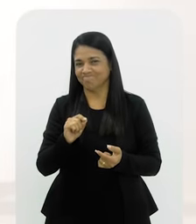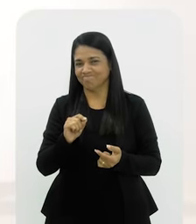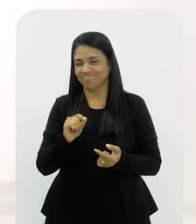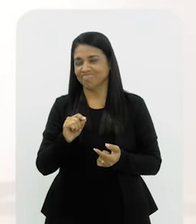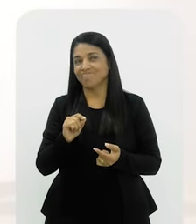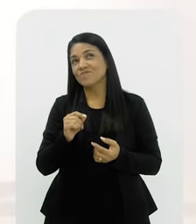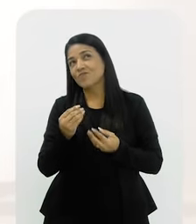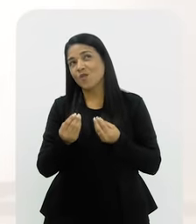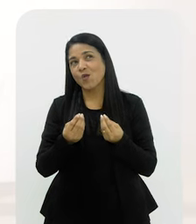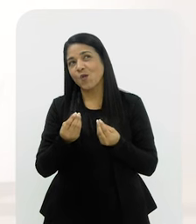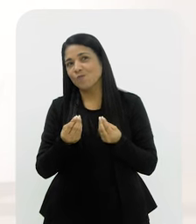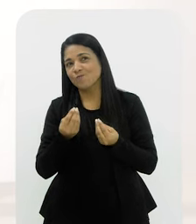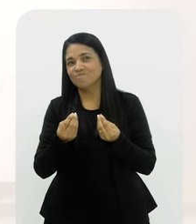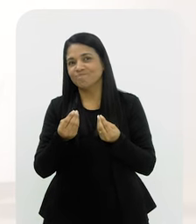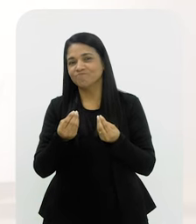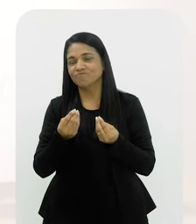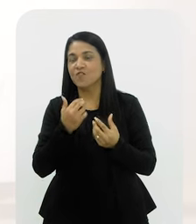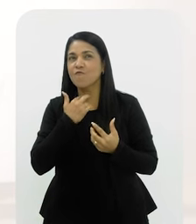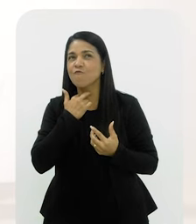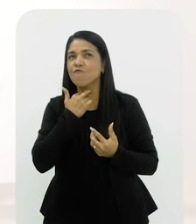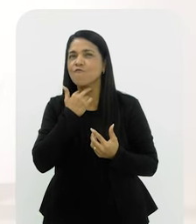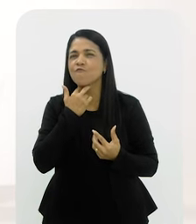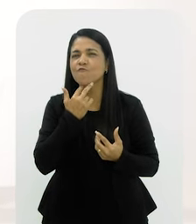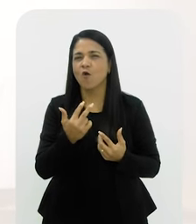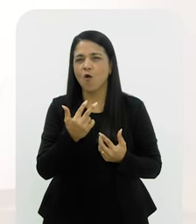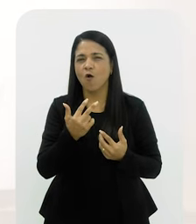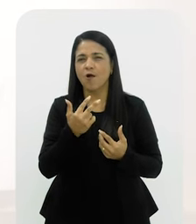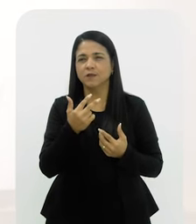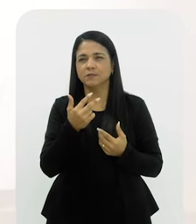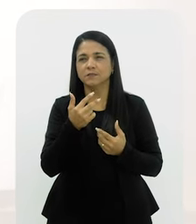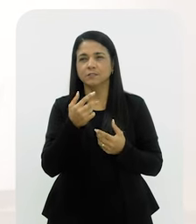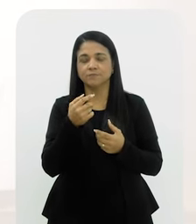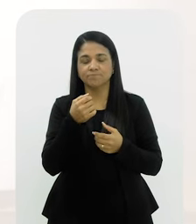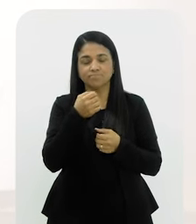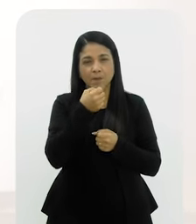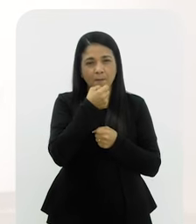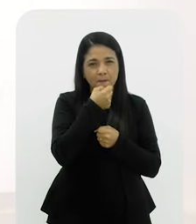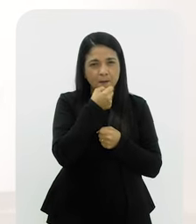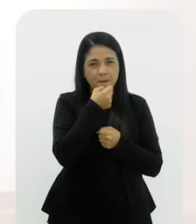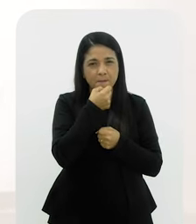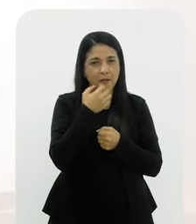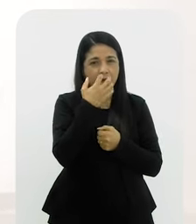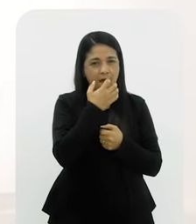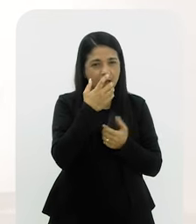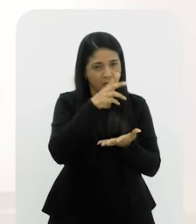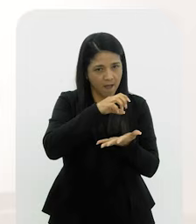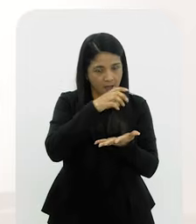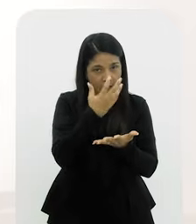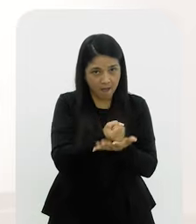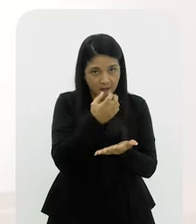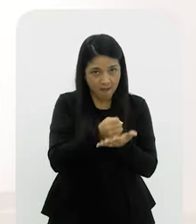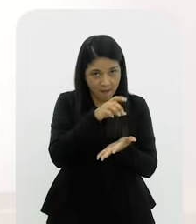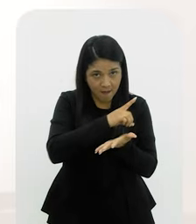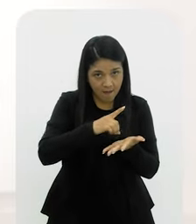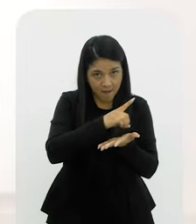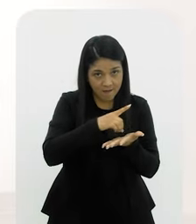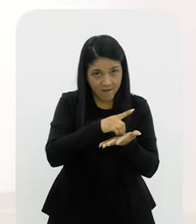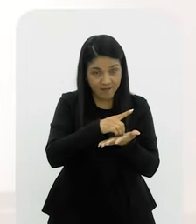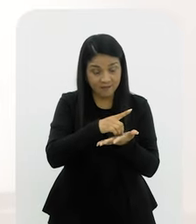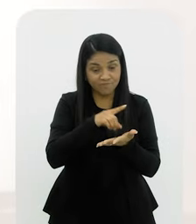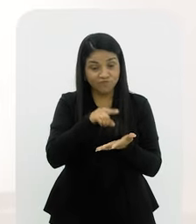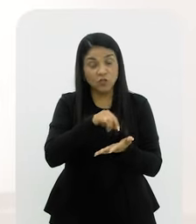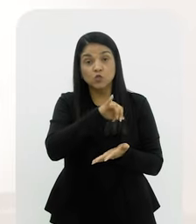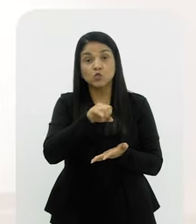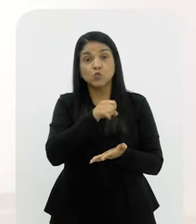um detalhe. Quando você faz a voz, canta, bota a voz definitiva, e todo mundo faz de uma